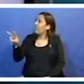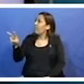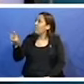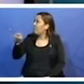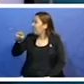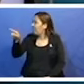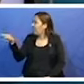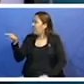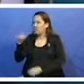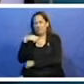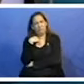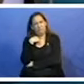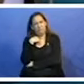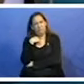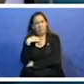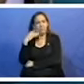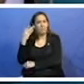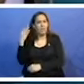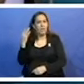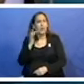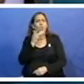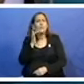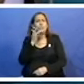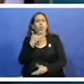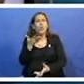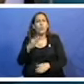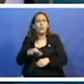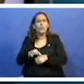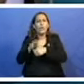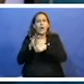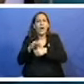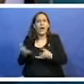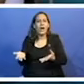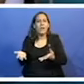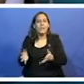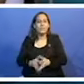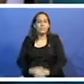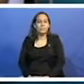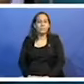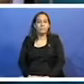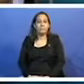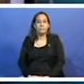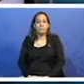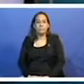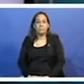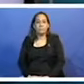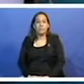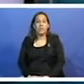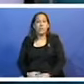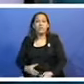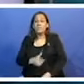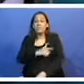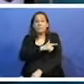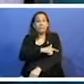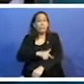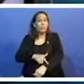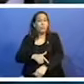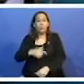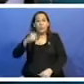assim: ah, eles não sabem que está perdendo desse churrasquinho. Olha que coisa boa. Mas são hábitos,